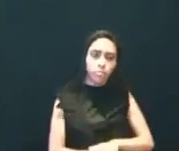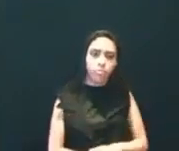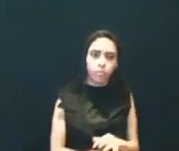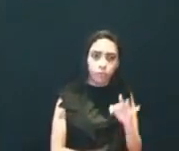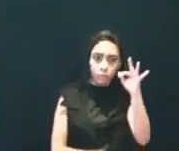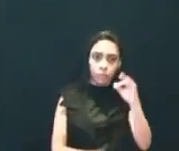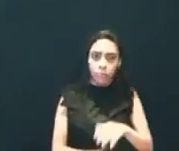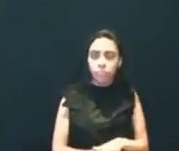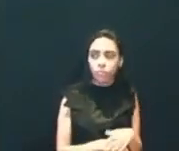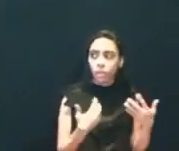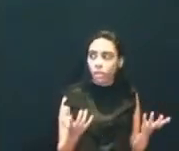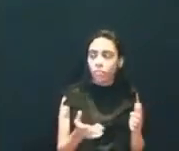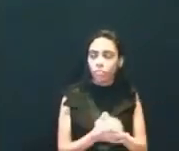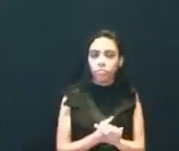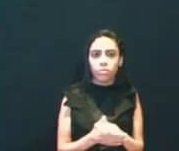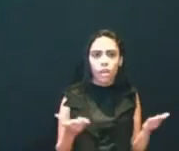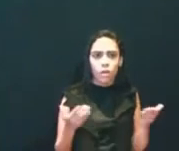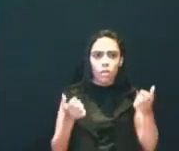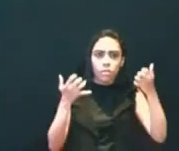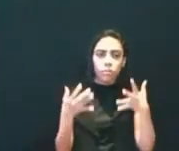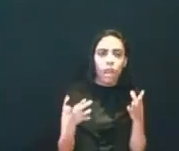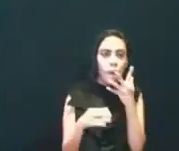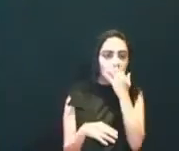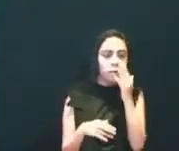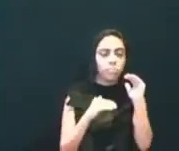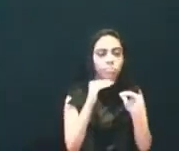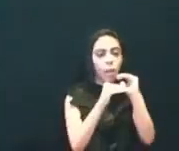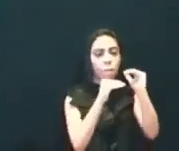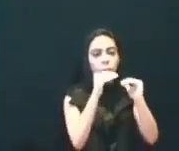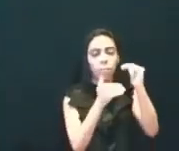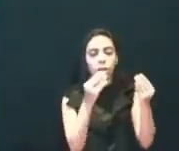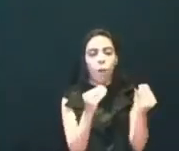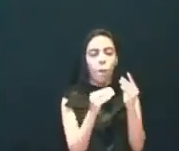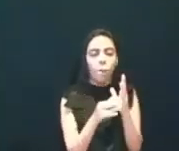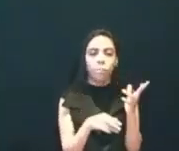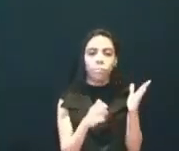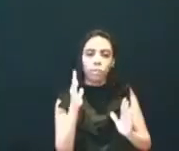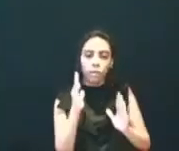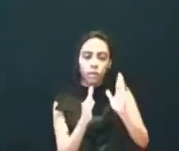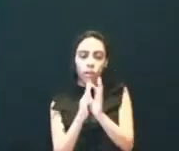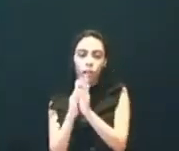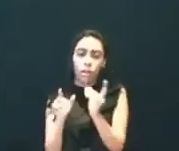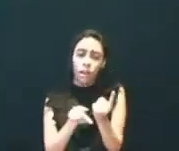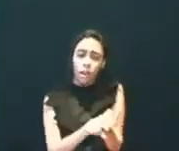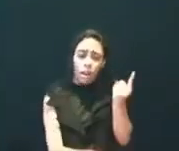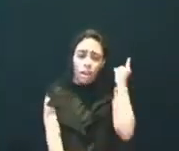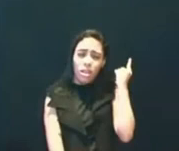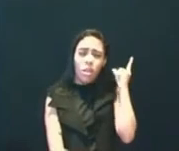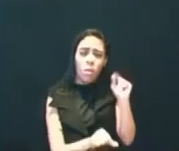Bom, vamos desenhar um pouco como foi, então, a evolução do tratamento das leucemias. Desde lá da década